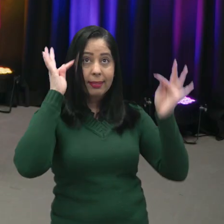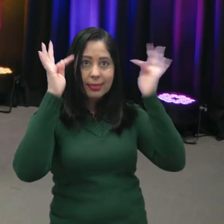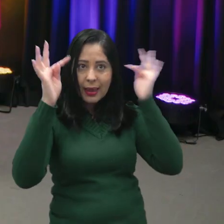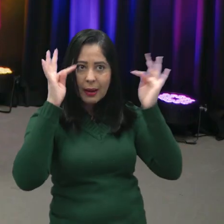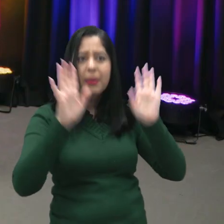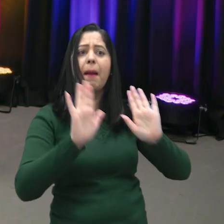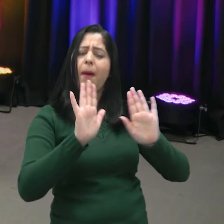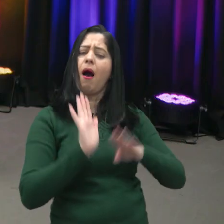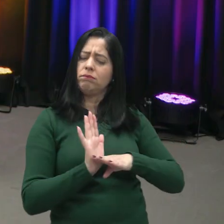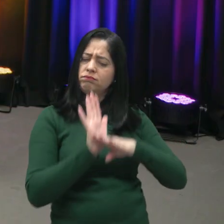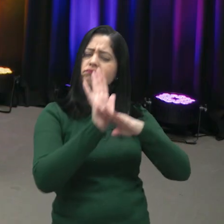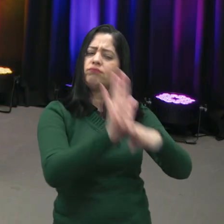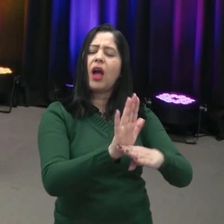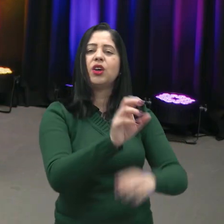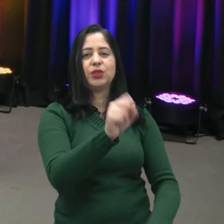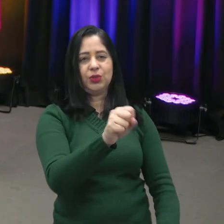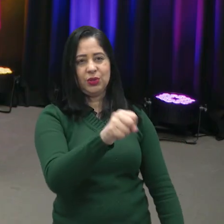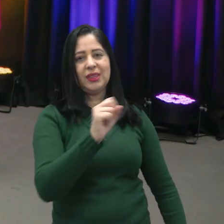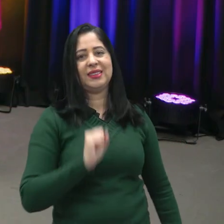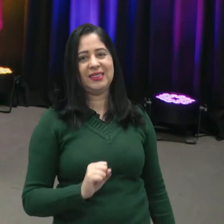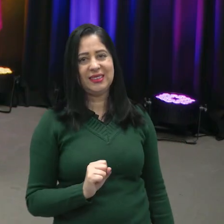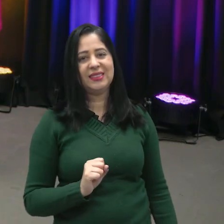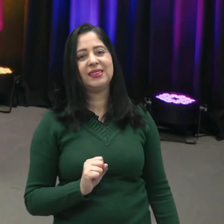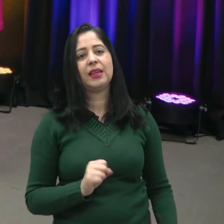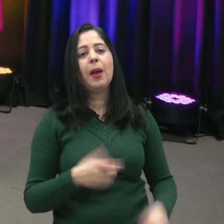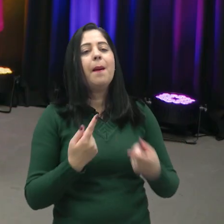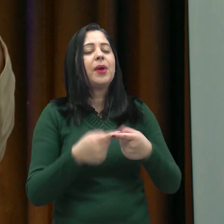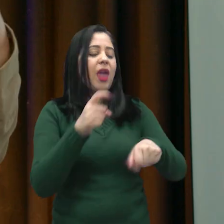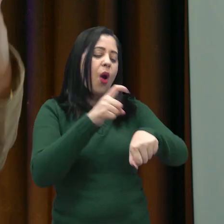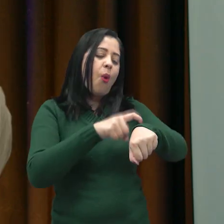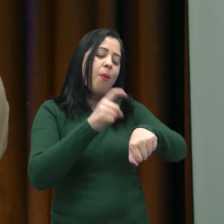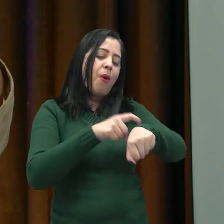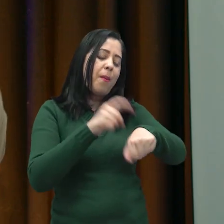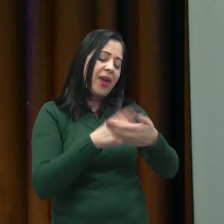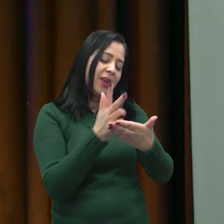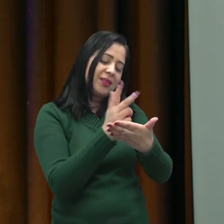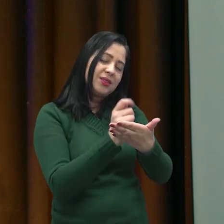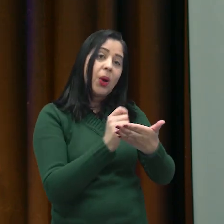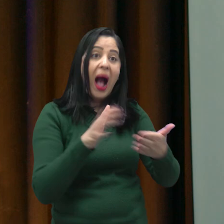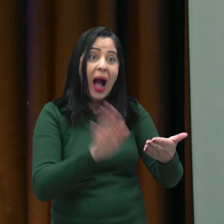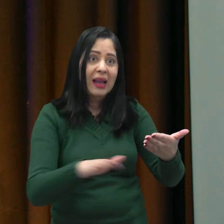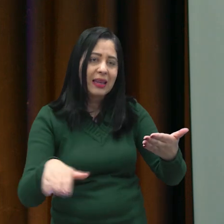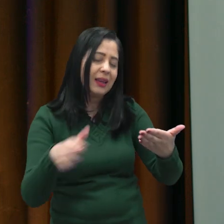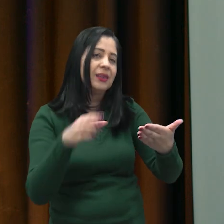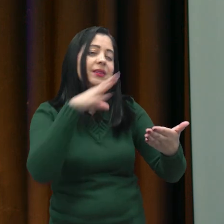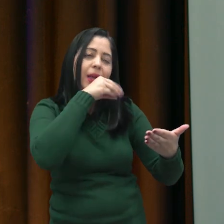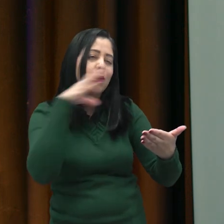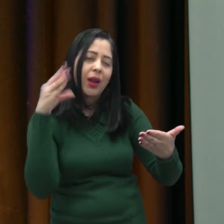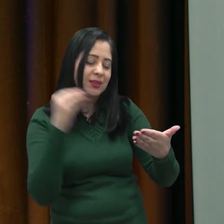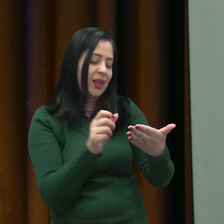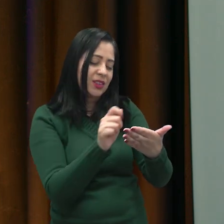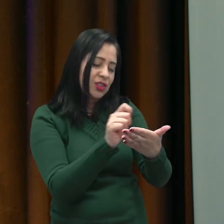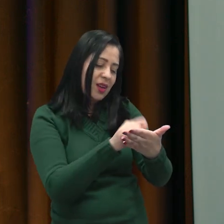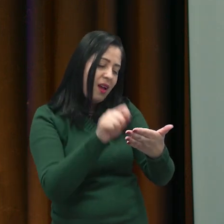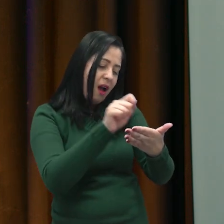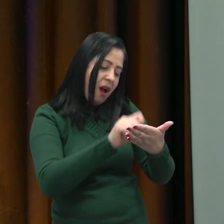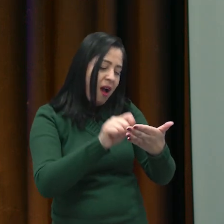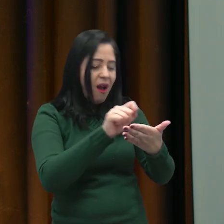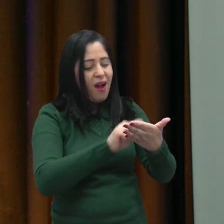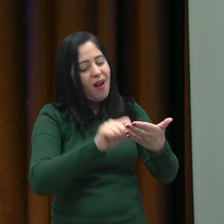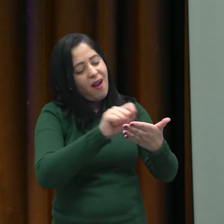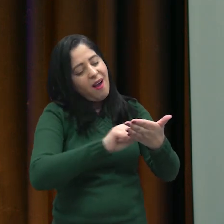mas ele é terapêutico. Ele é terapêutico. Né? E com certeza, só proporcionar esse momento, né, ali para a criança,